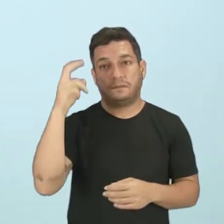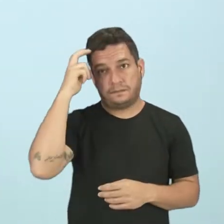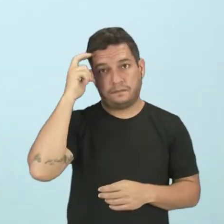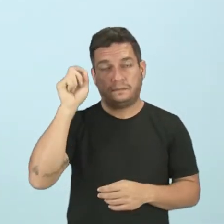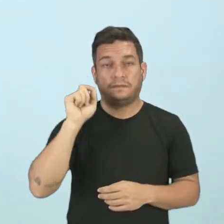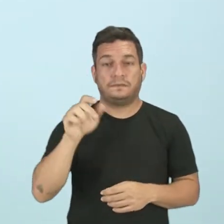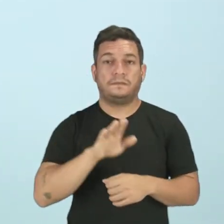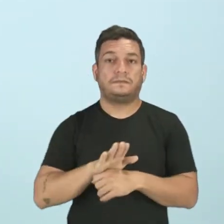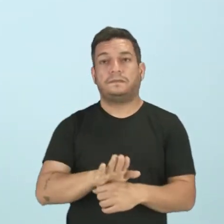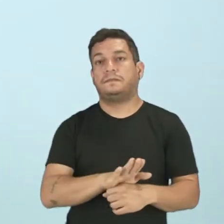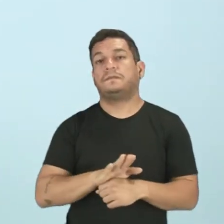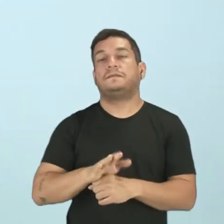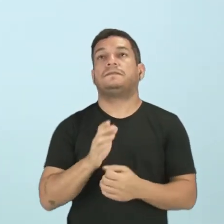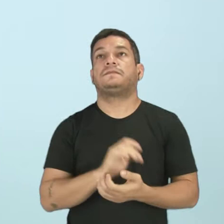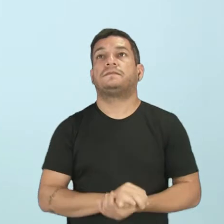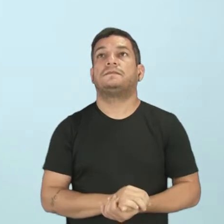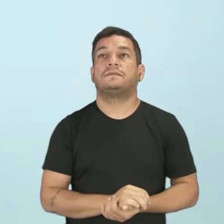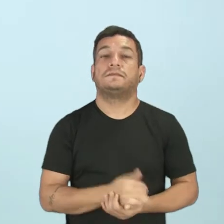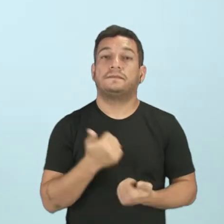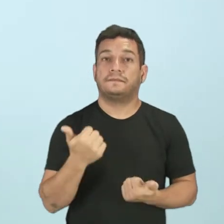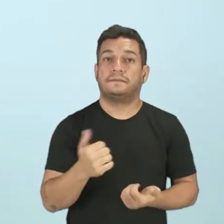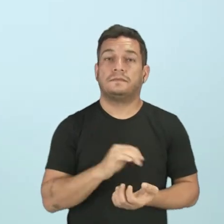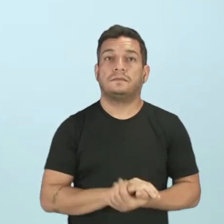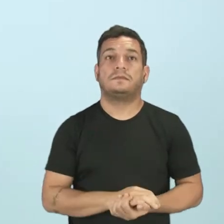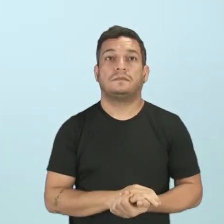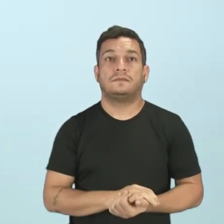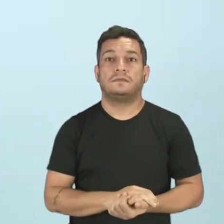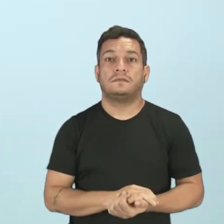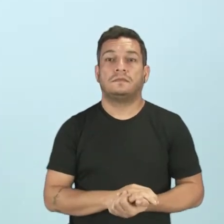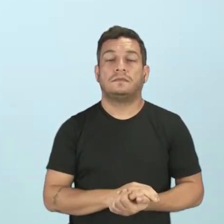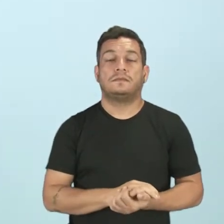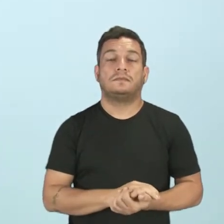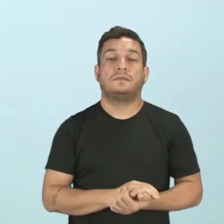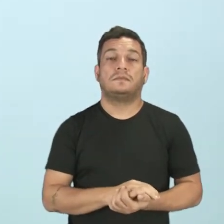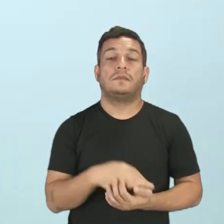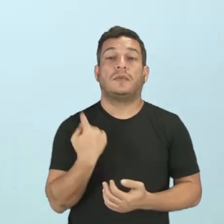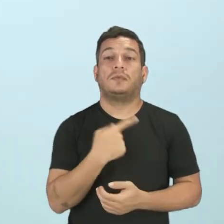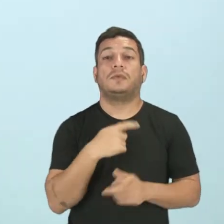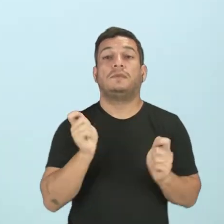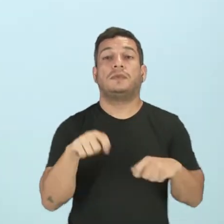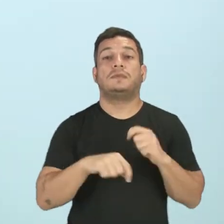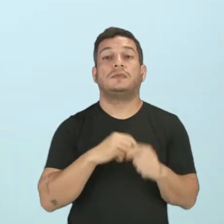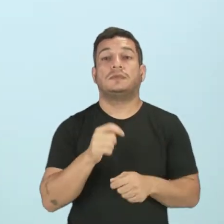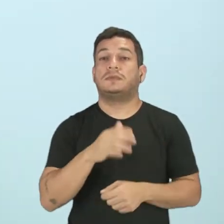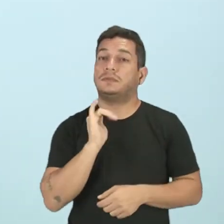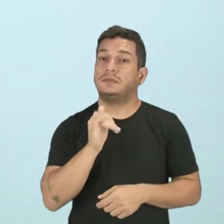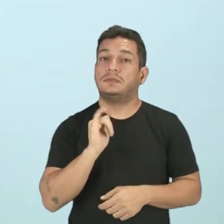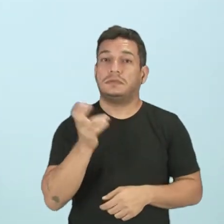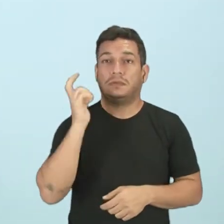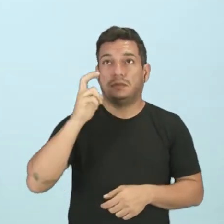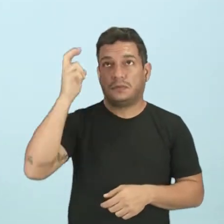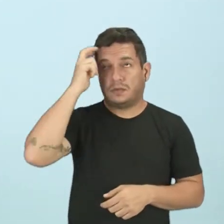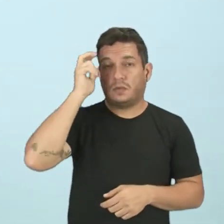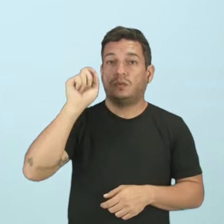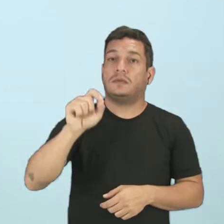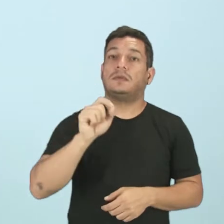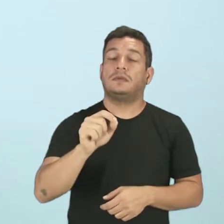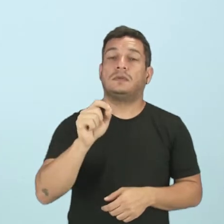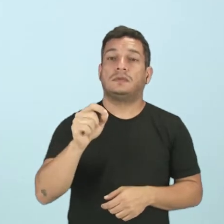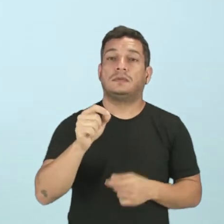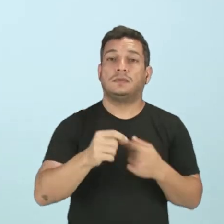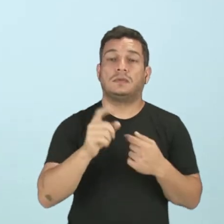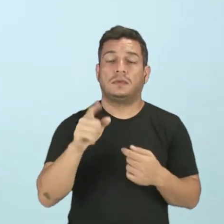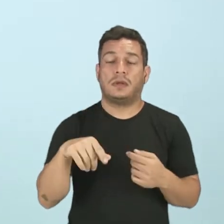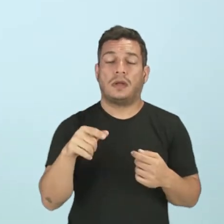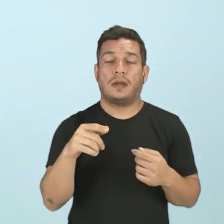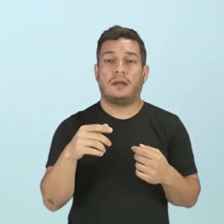para contribuir. Muito bem. Então, nesse aspecto, nós podemos dizer que a cultura, ela é alguma